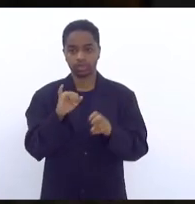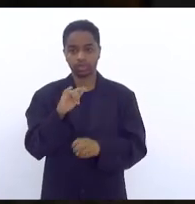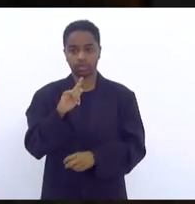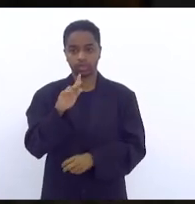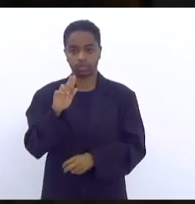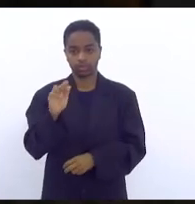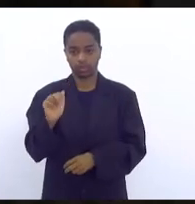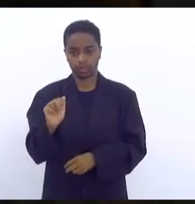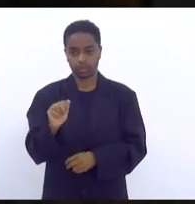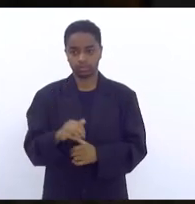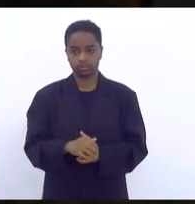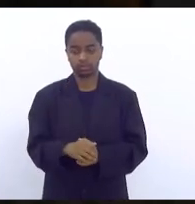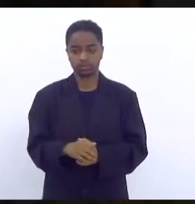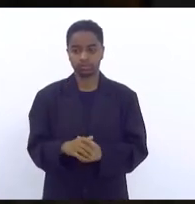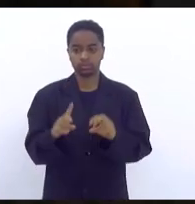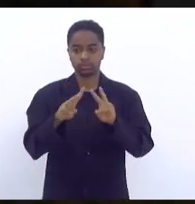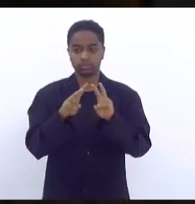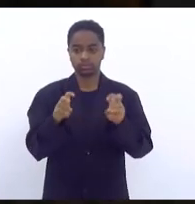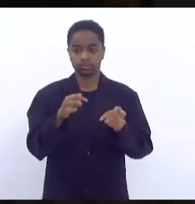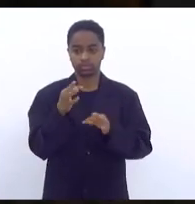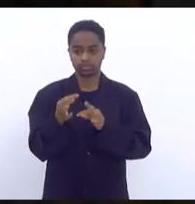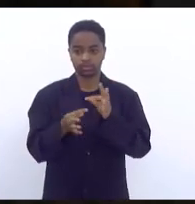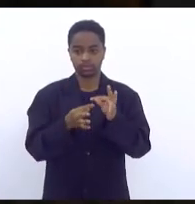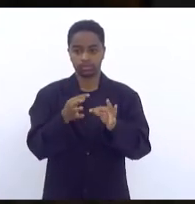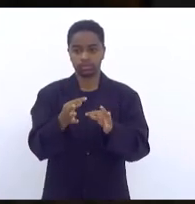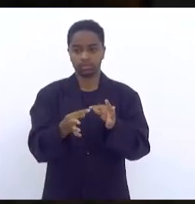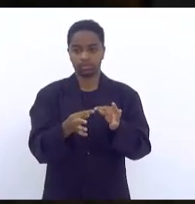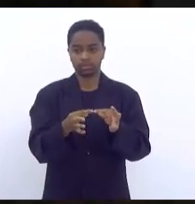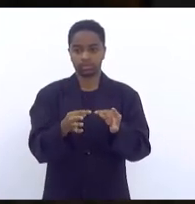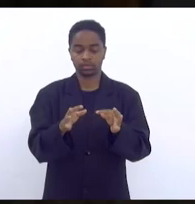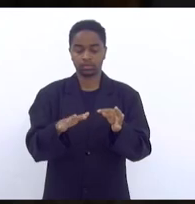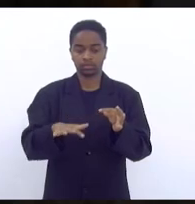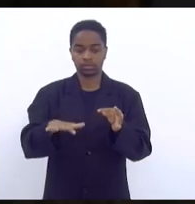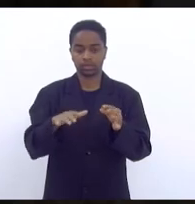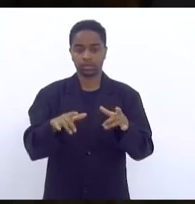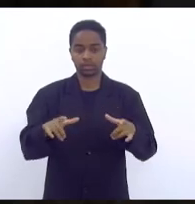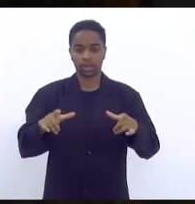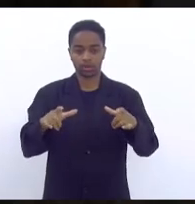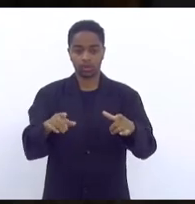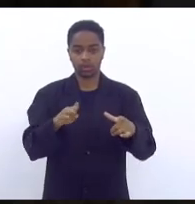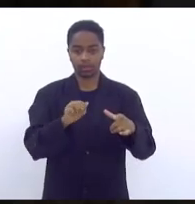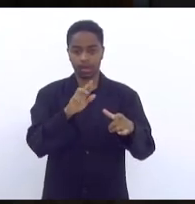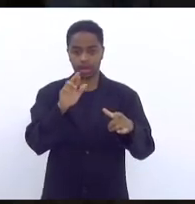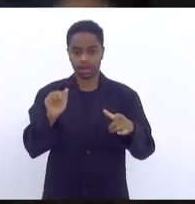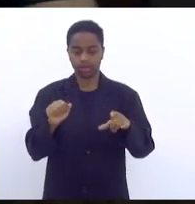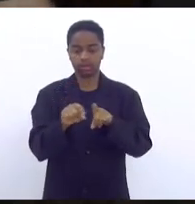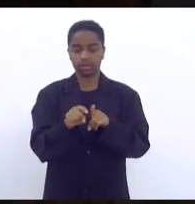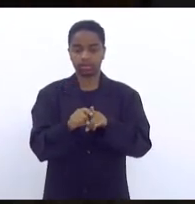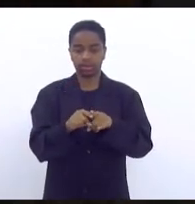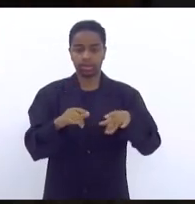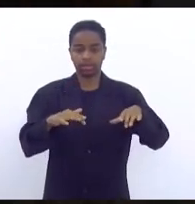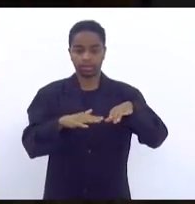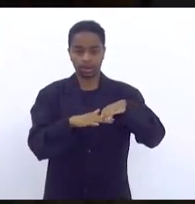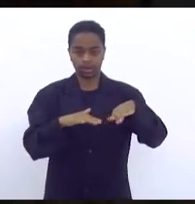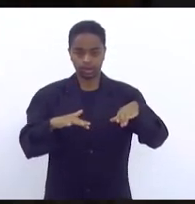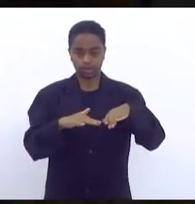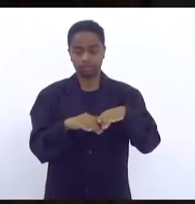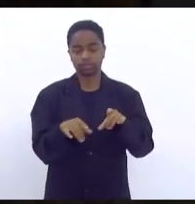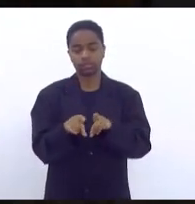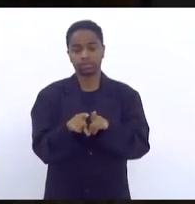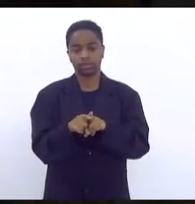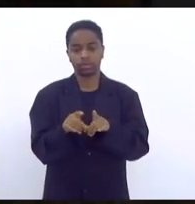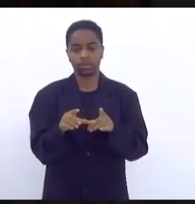tange o tratamento da Lagoa da Barra pois não E também o da Bahia de Guanabara e o